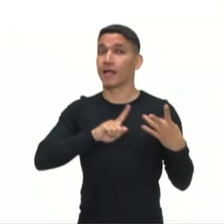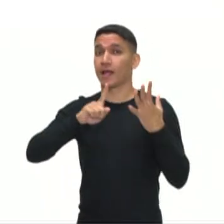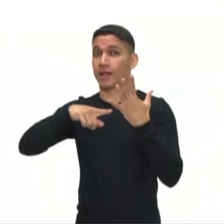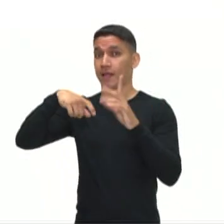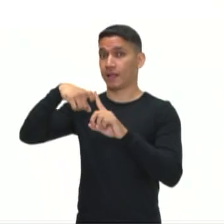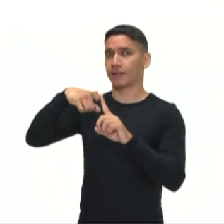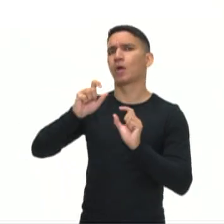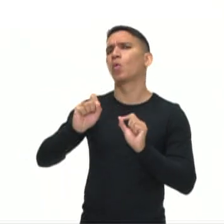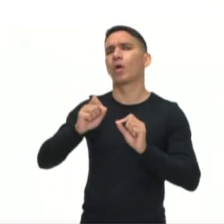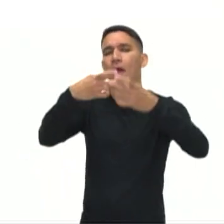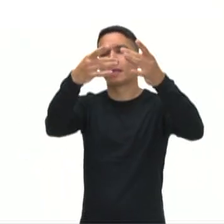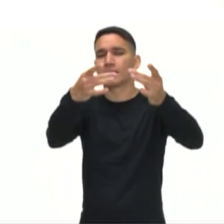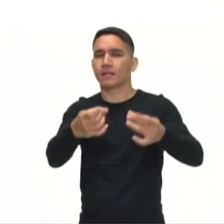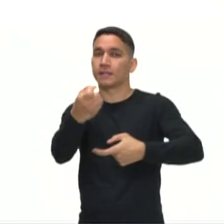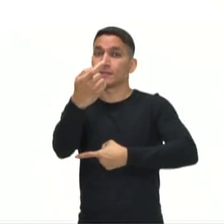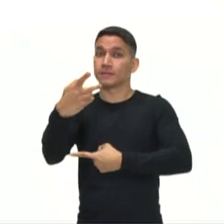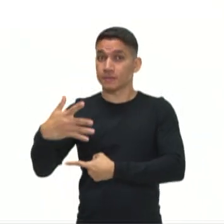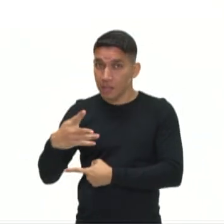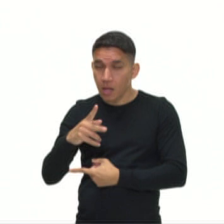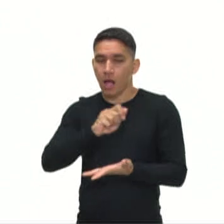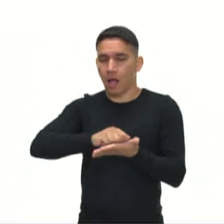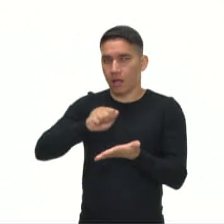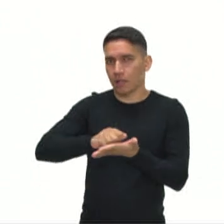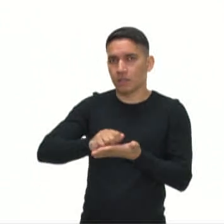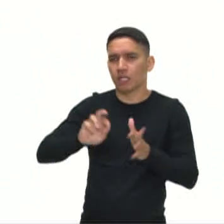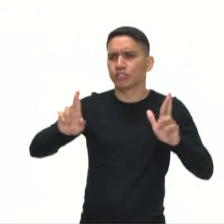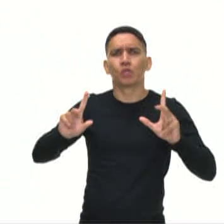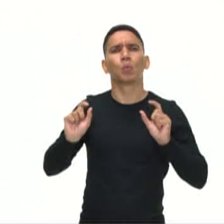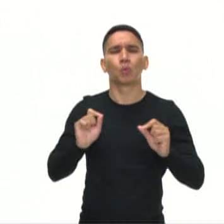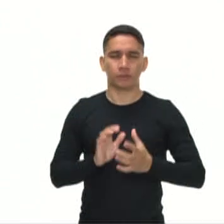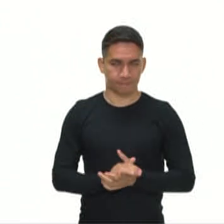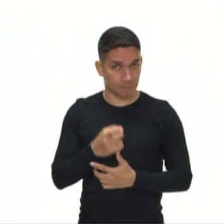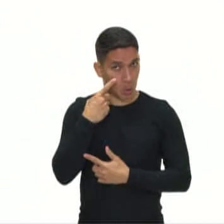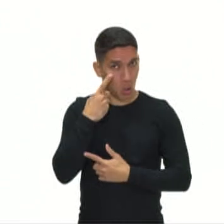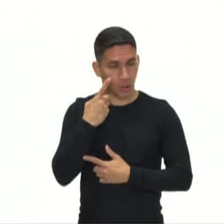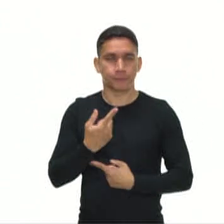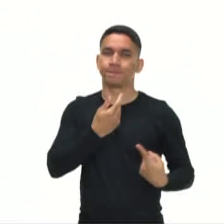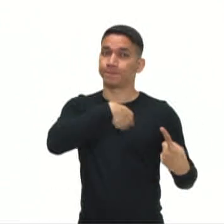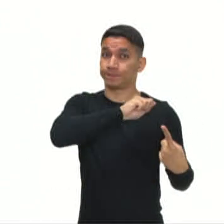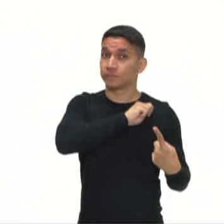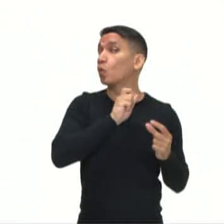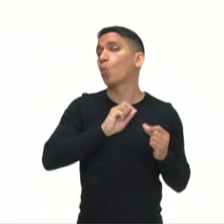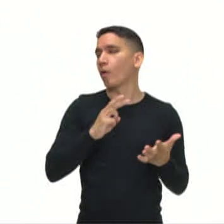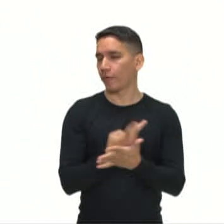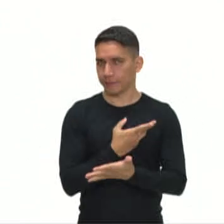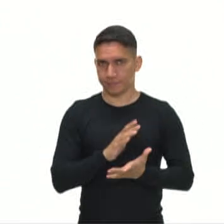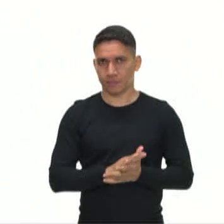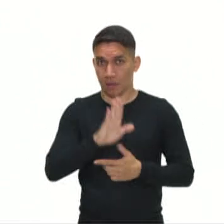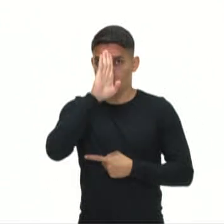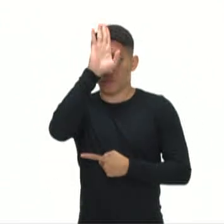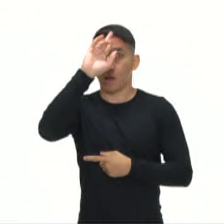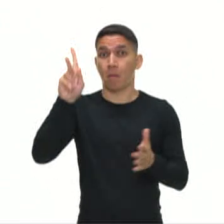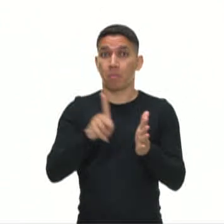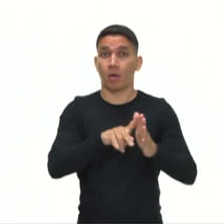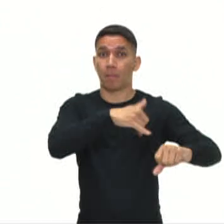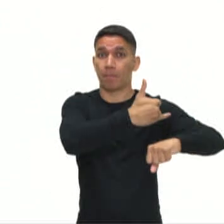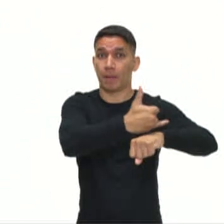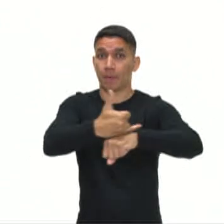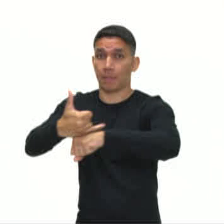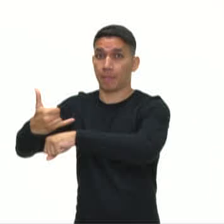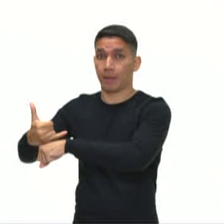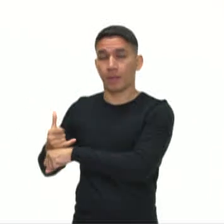Inglaterra. Descreva em seu caderno as suas diferenças. Veja, na Espanha predominou o metalismo.